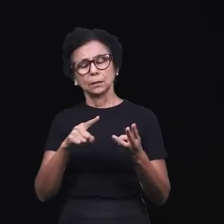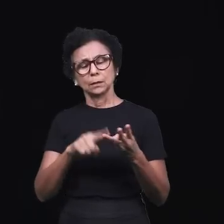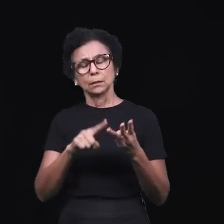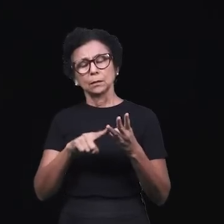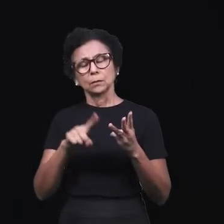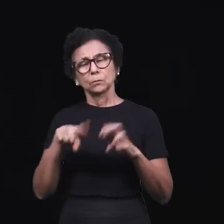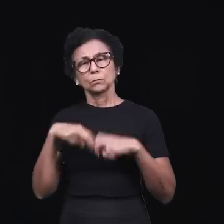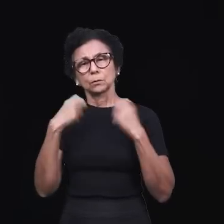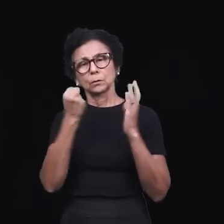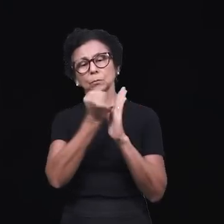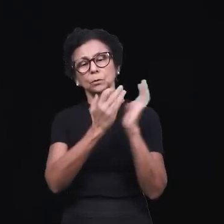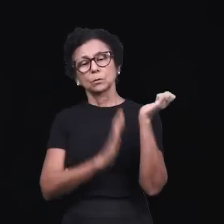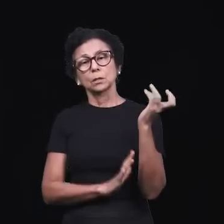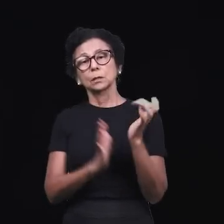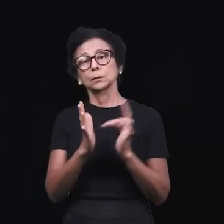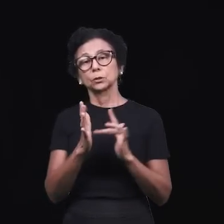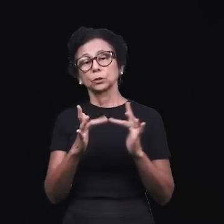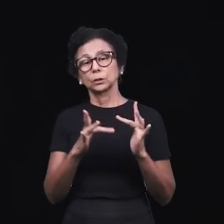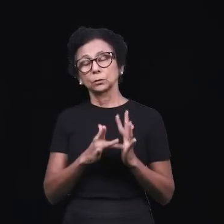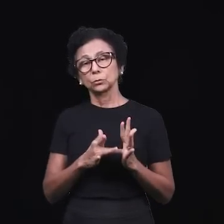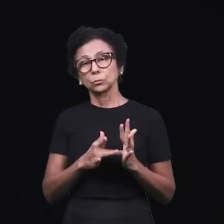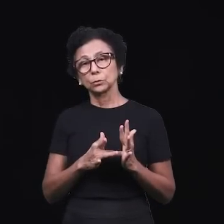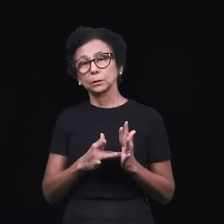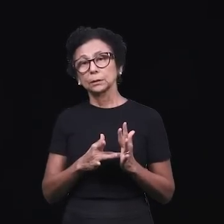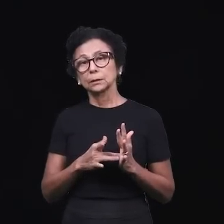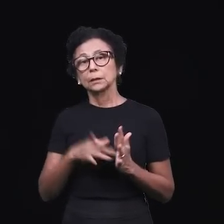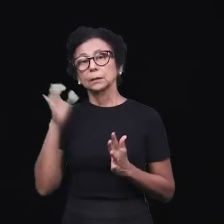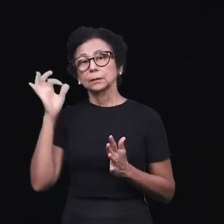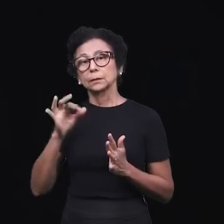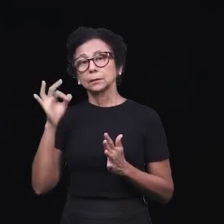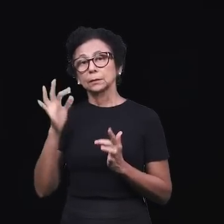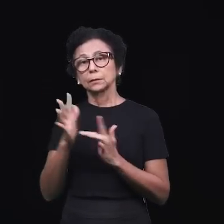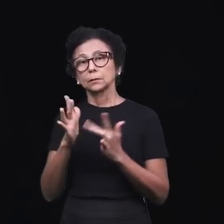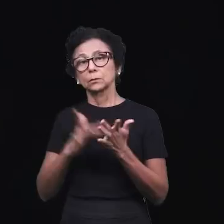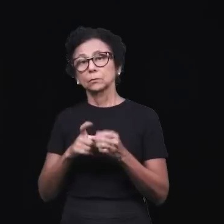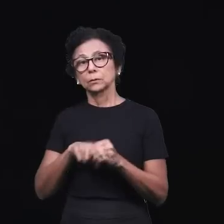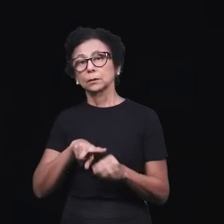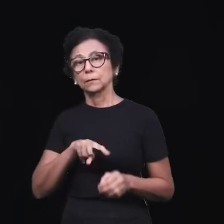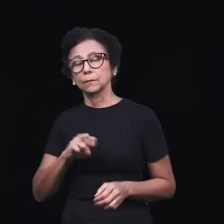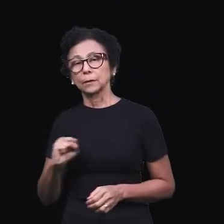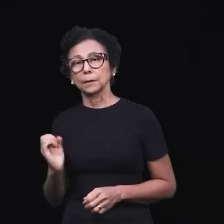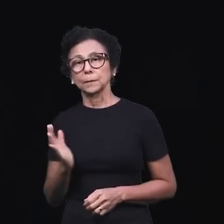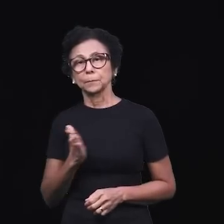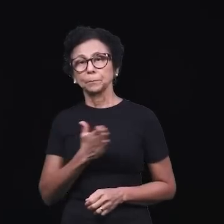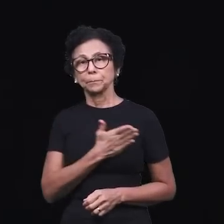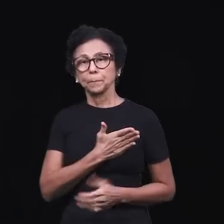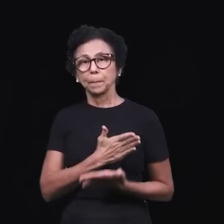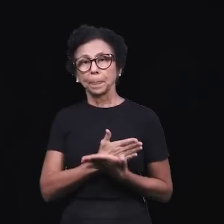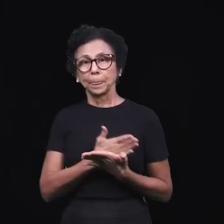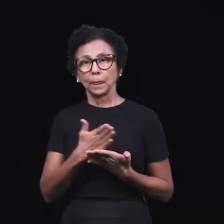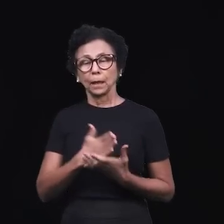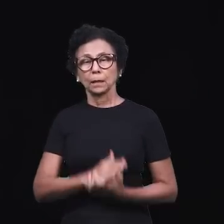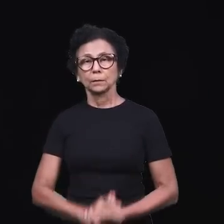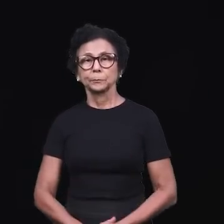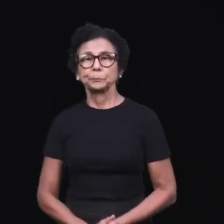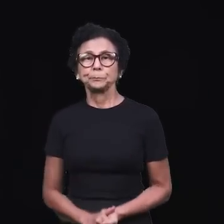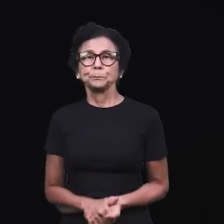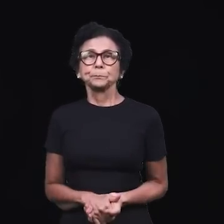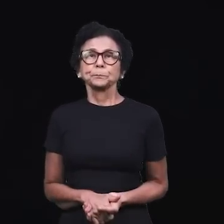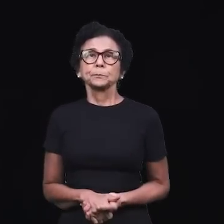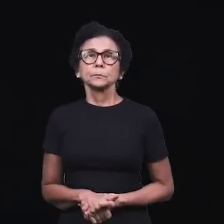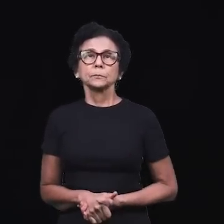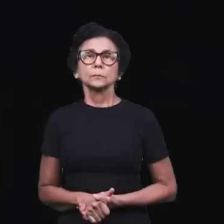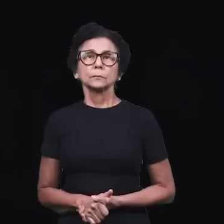de que Jesus vem. Amém. Vamos começar a nossa pergunta com o pastor